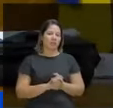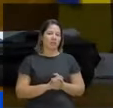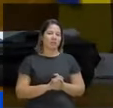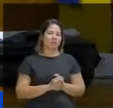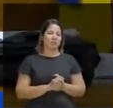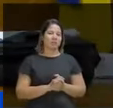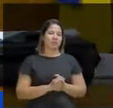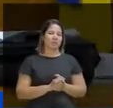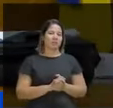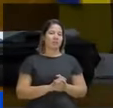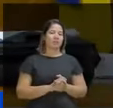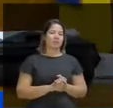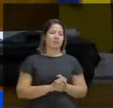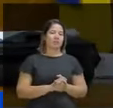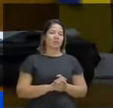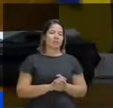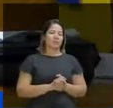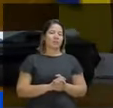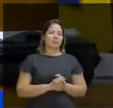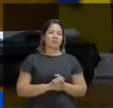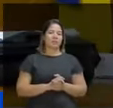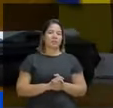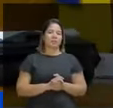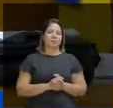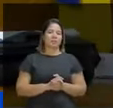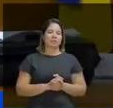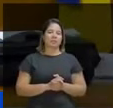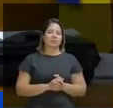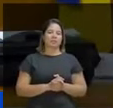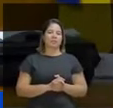assim, automaticamente nós